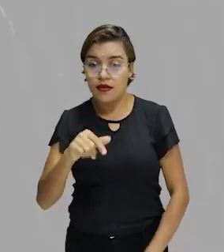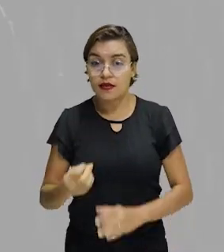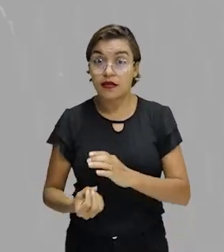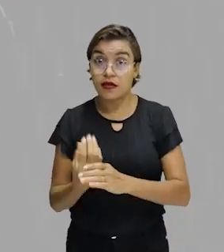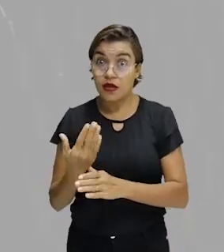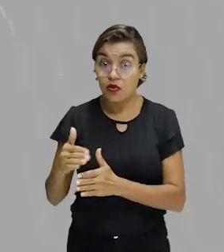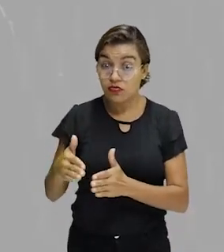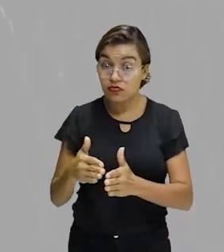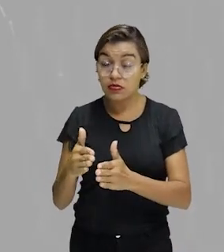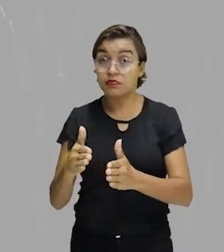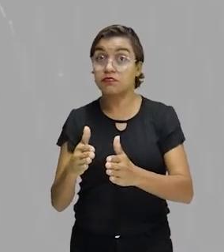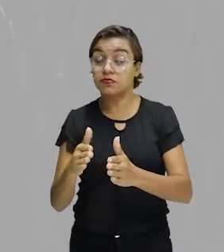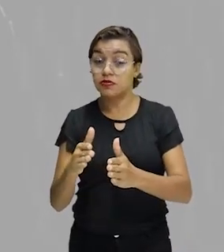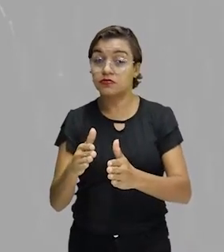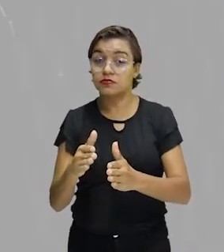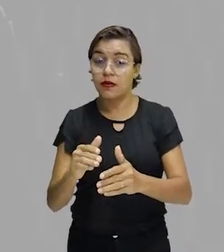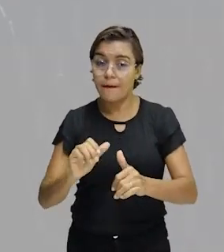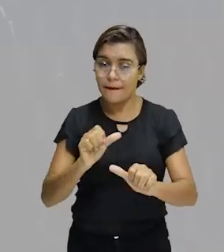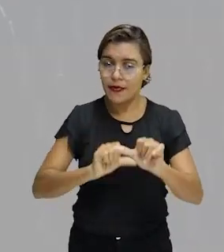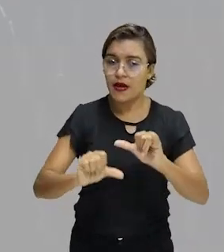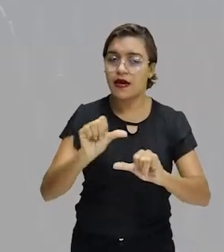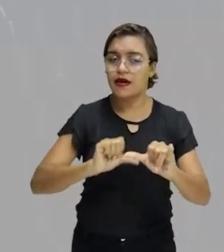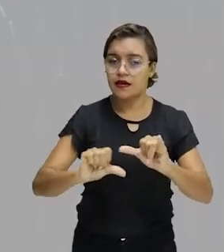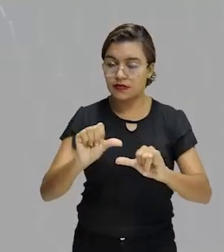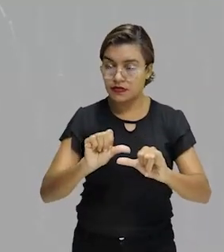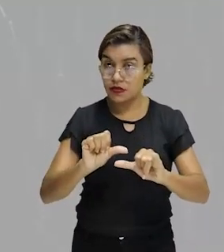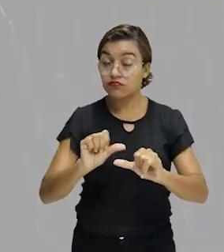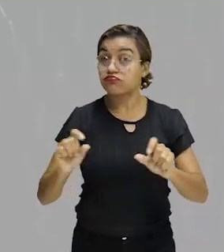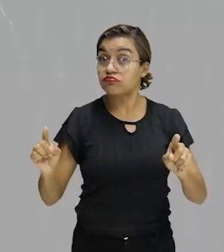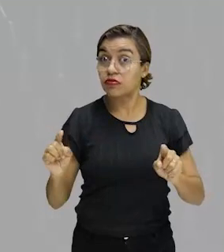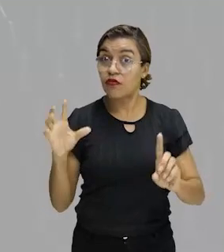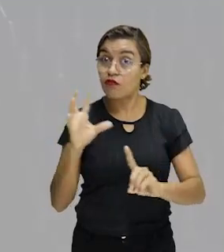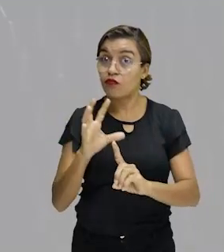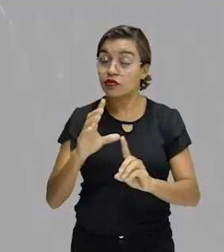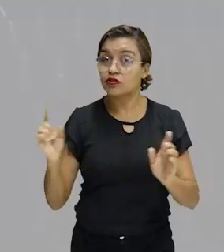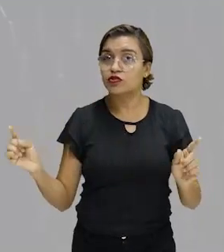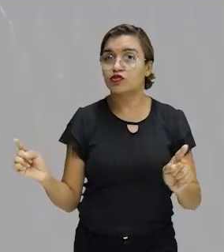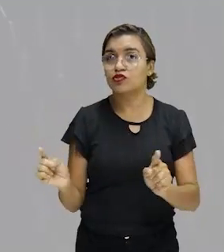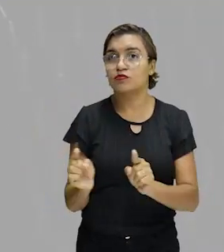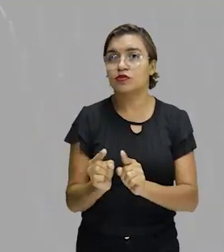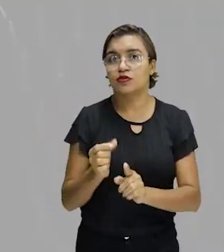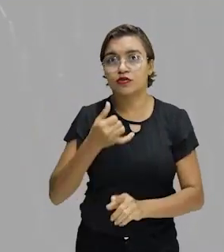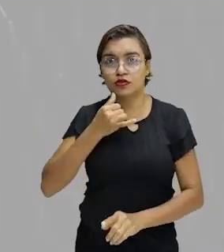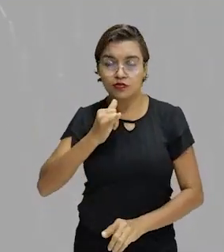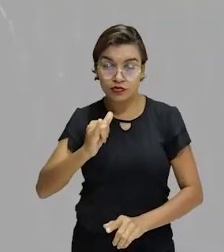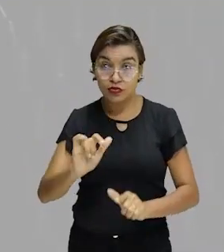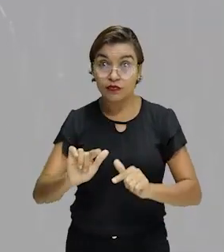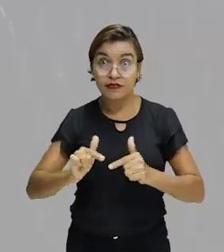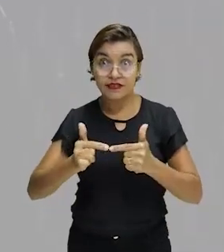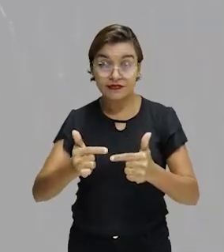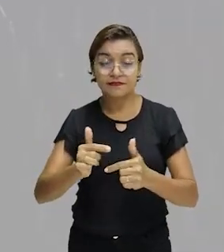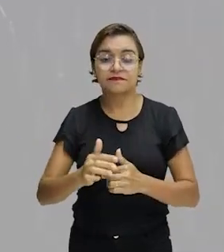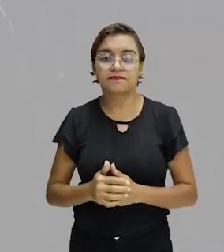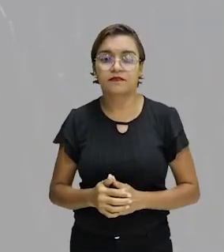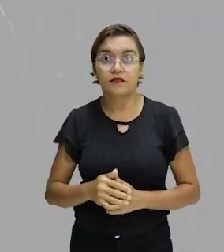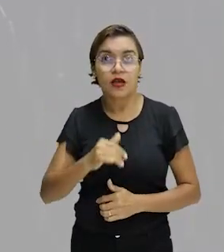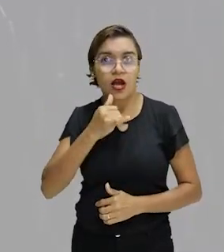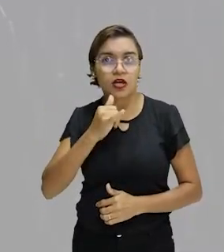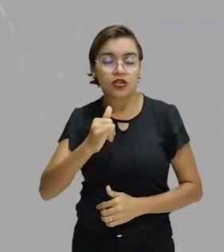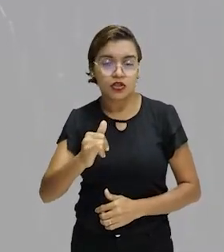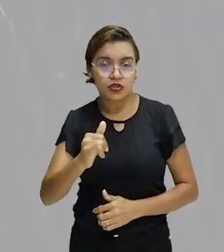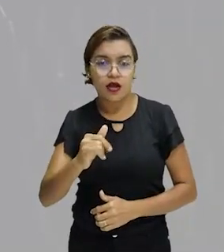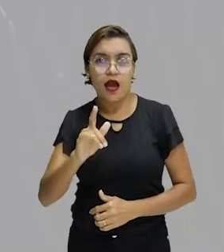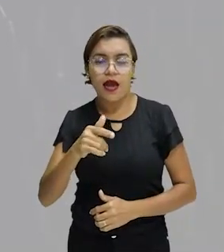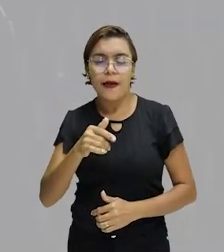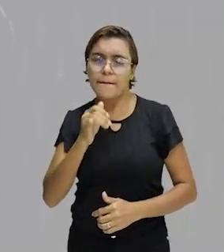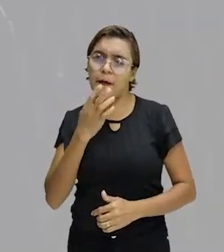para a reação com base numa diminuição na energia de ativação. A energia de ativação é uma